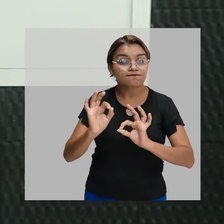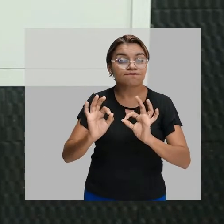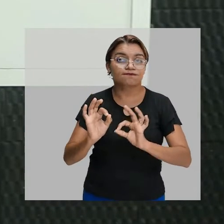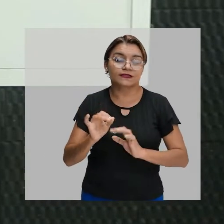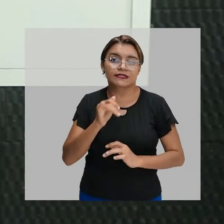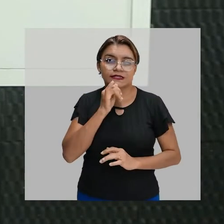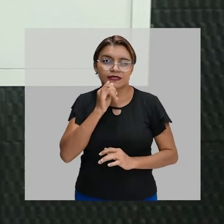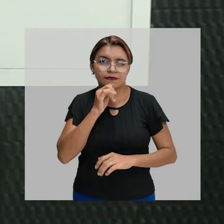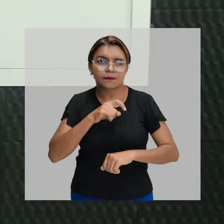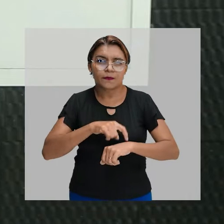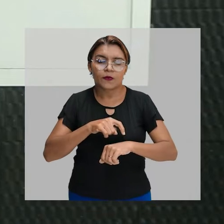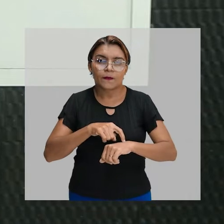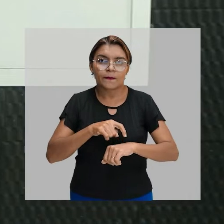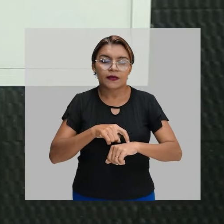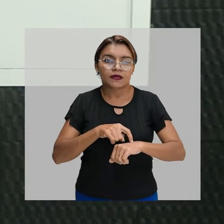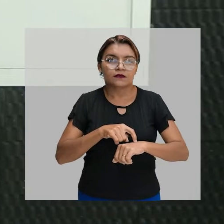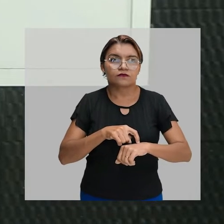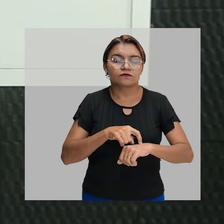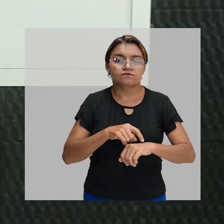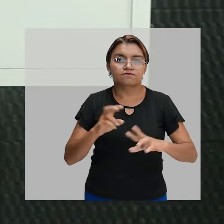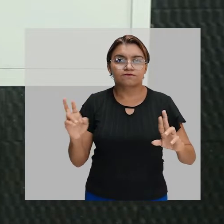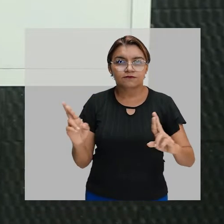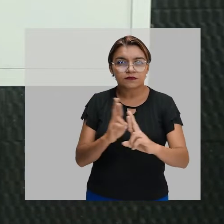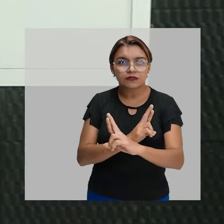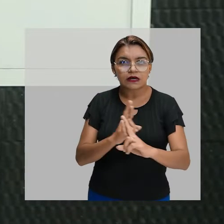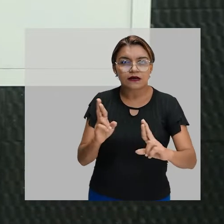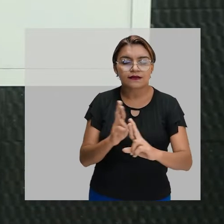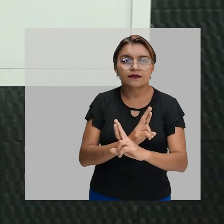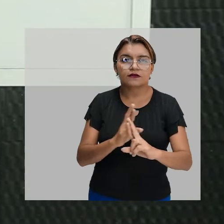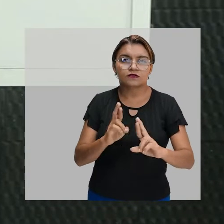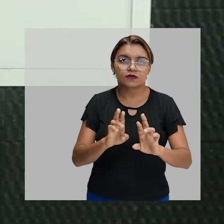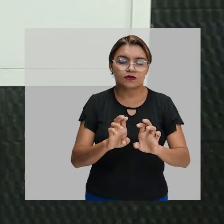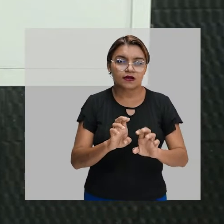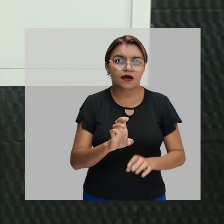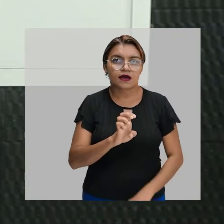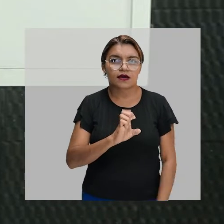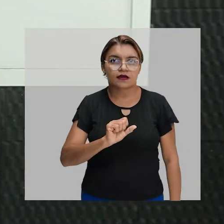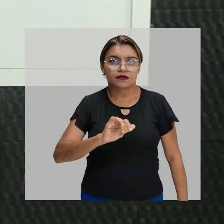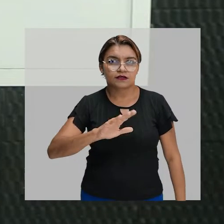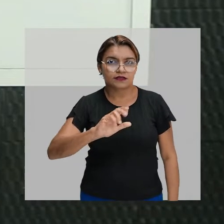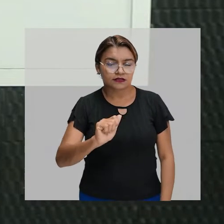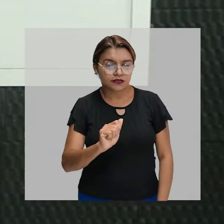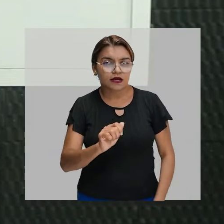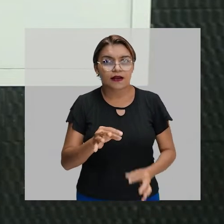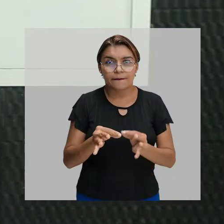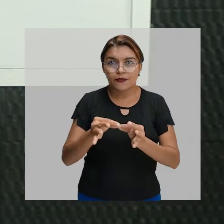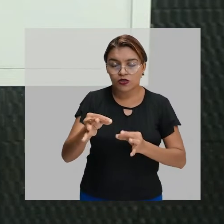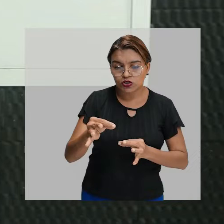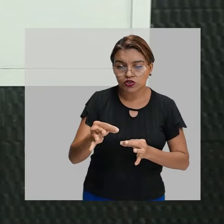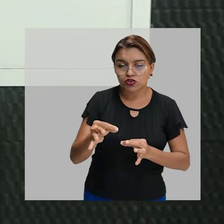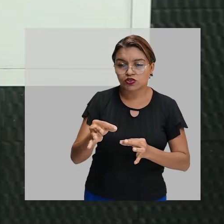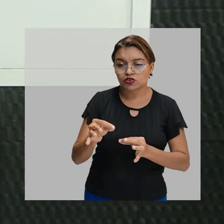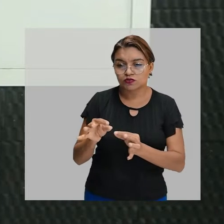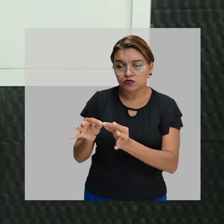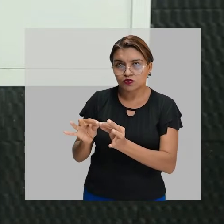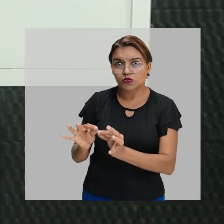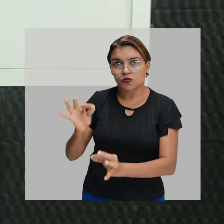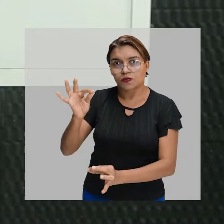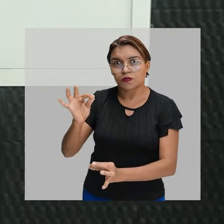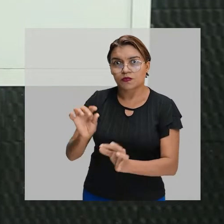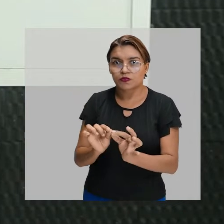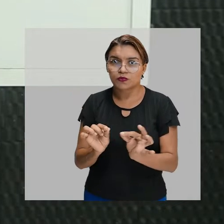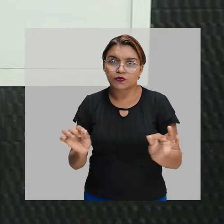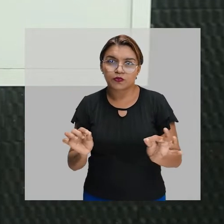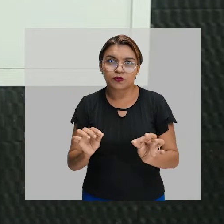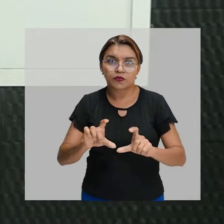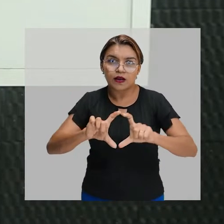quando você associa escala a medidas lineares comprimento largura que é uma admiro não só você